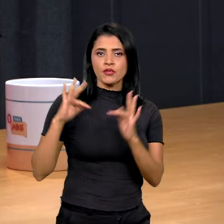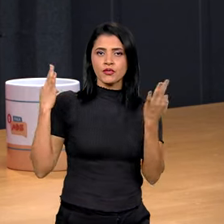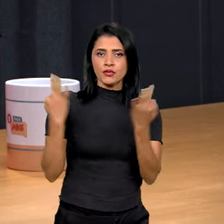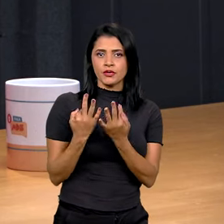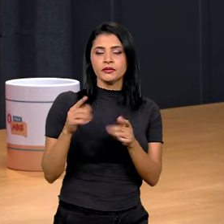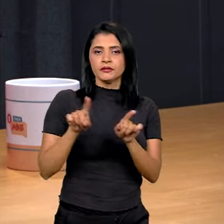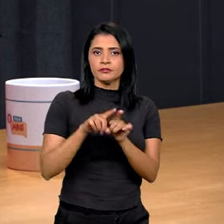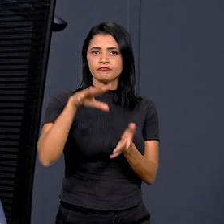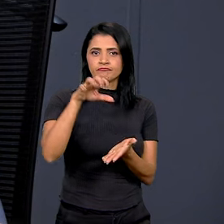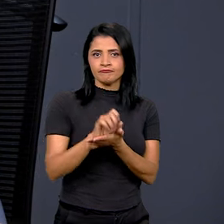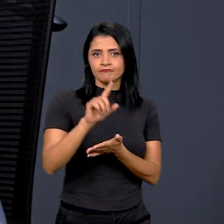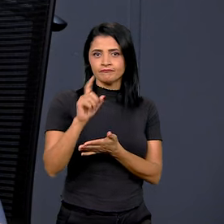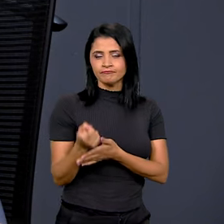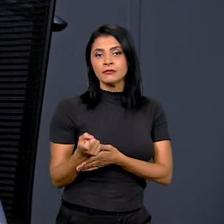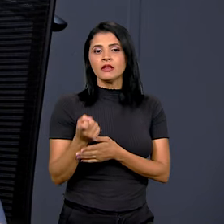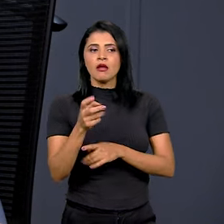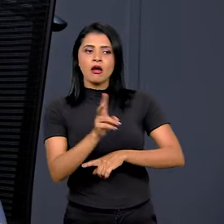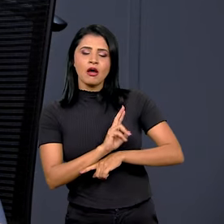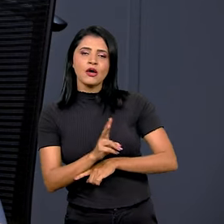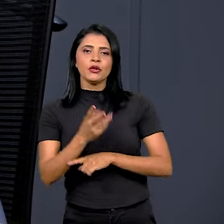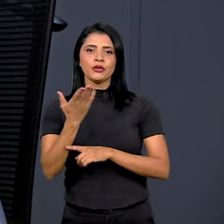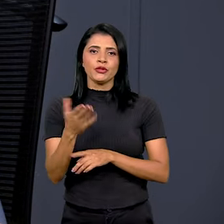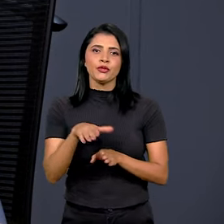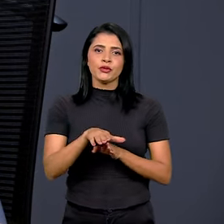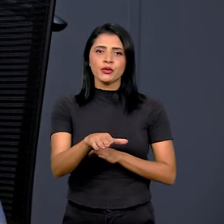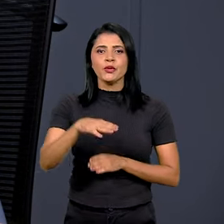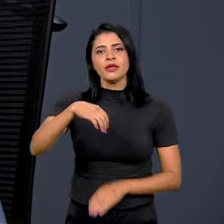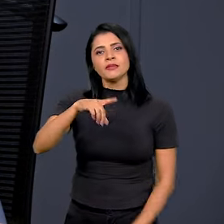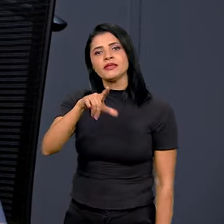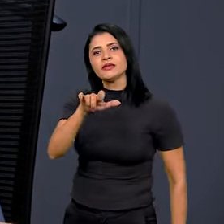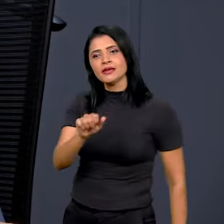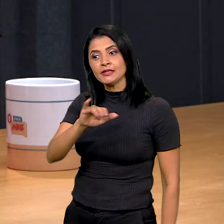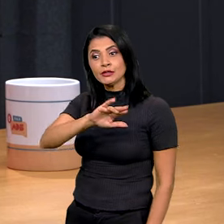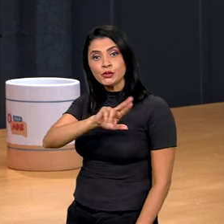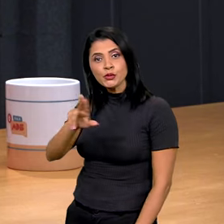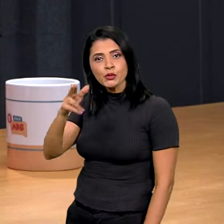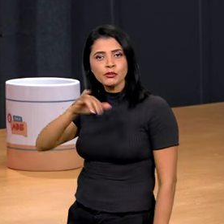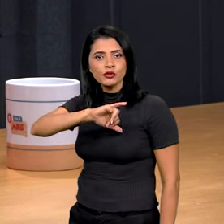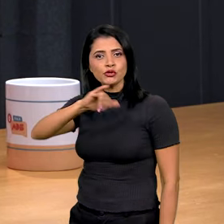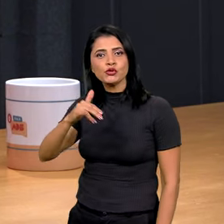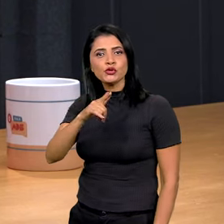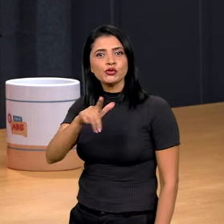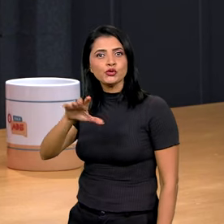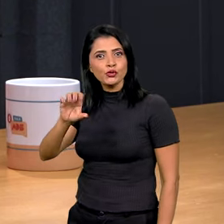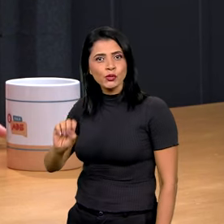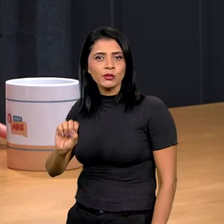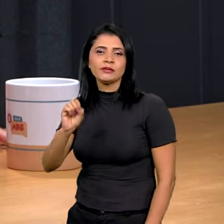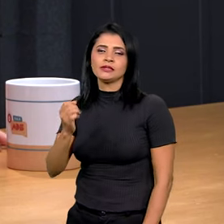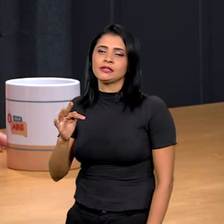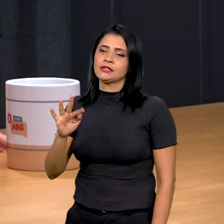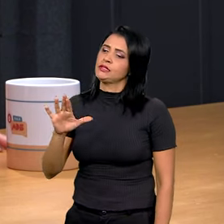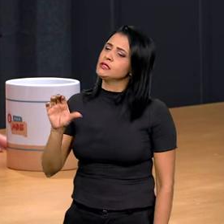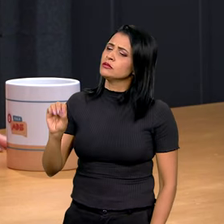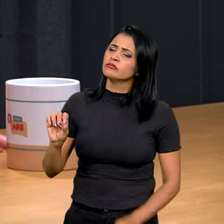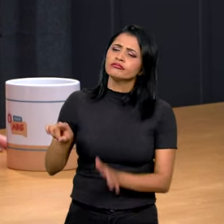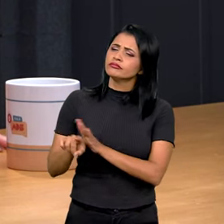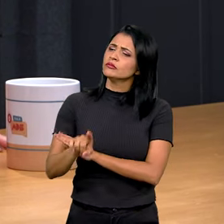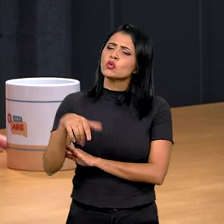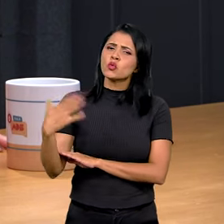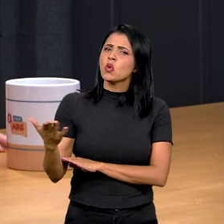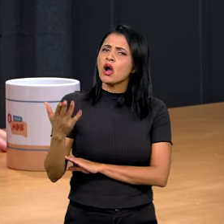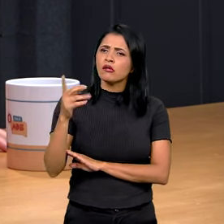do cadastro único e consultor do MDS João Paulo Santos João Quais são as fraudes mais comuns